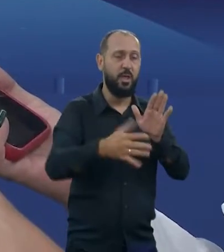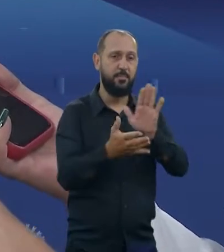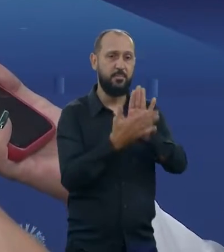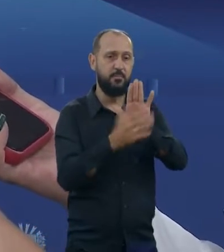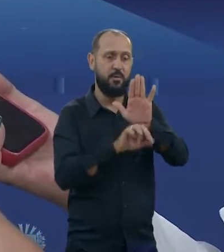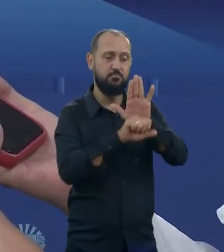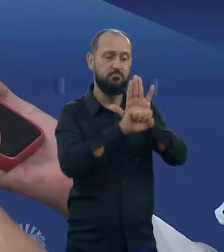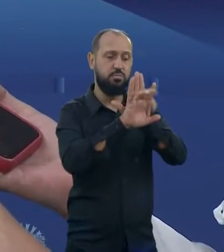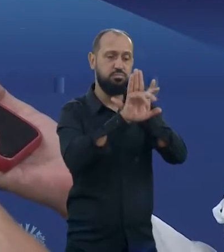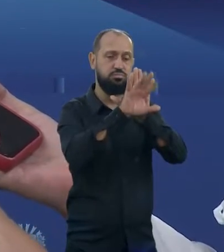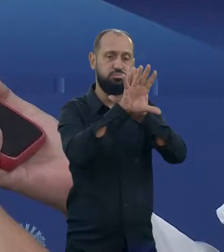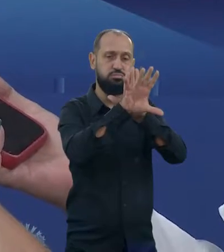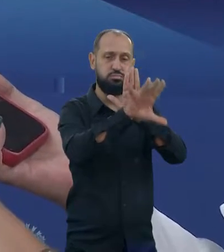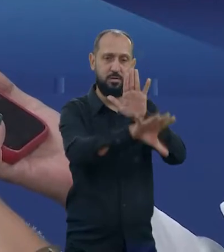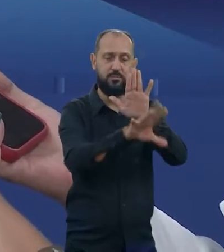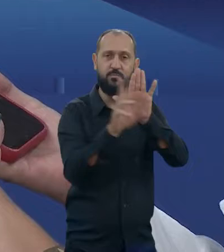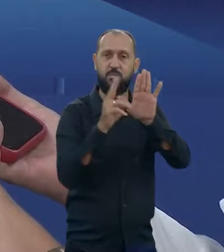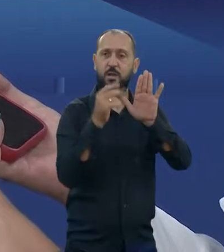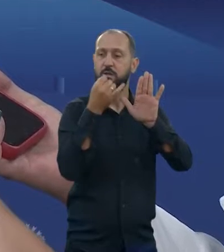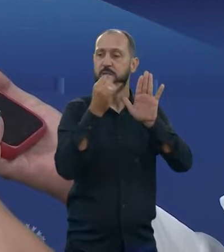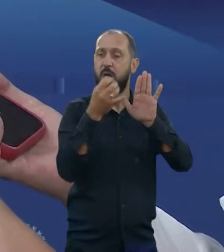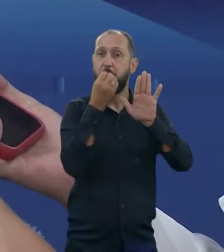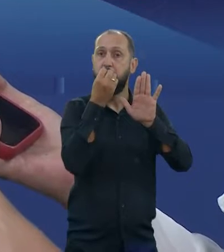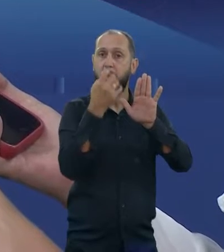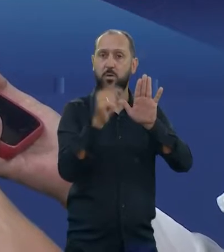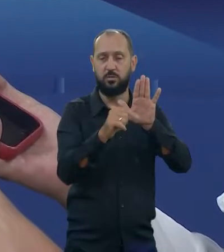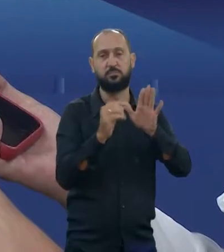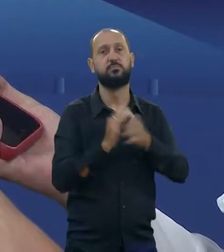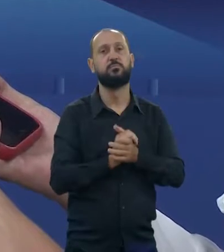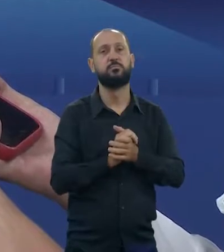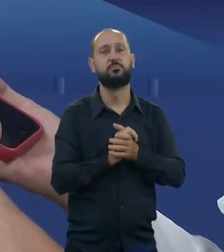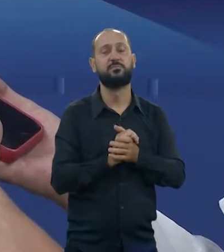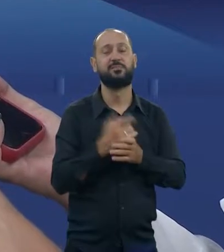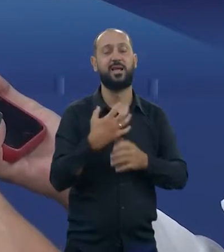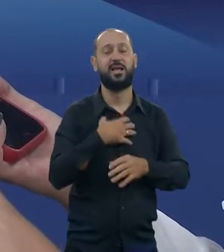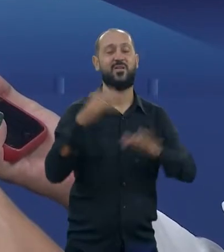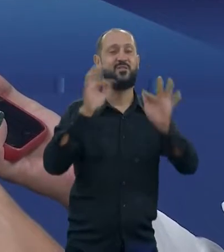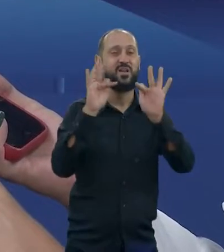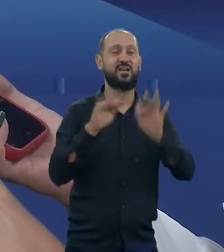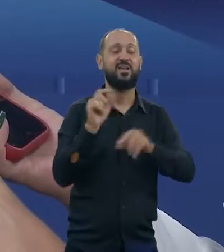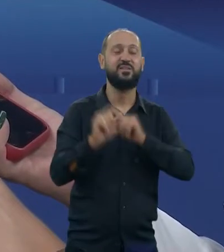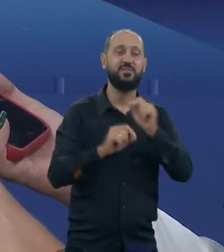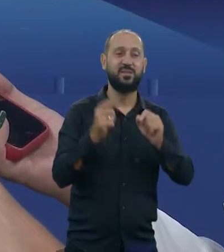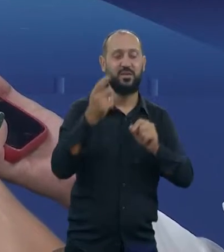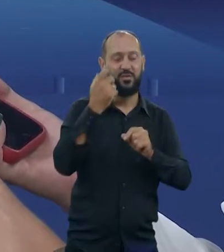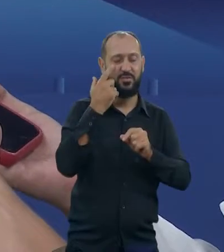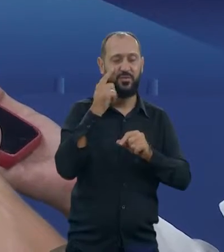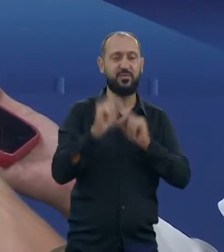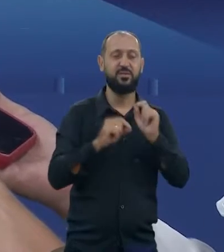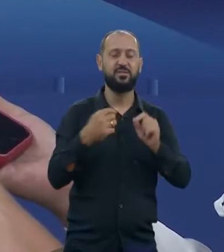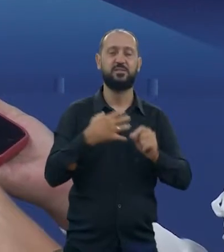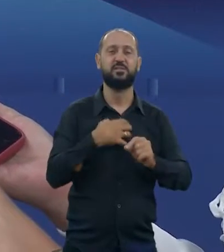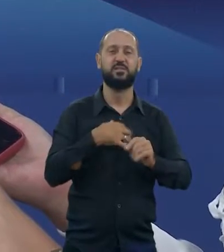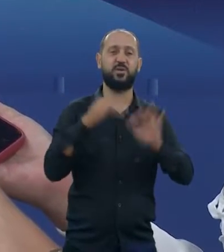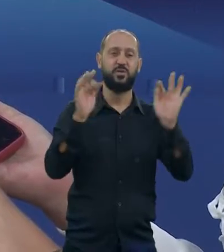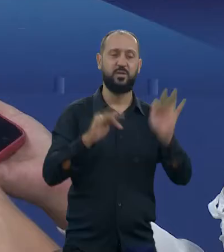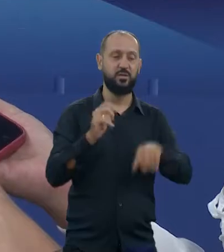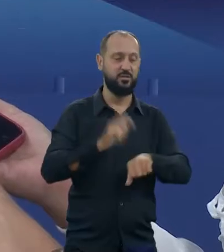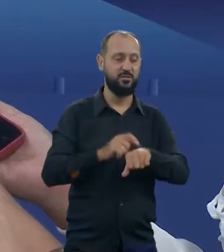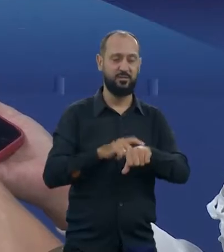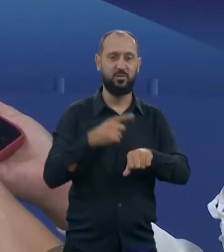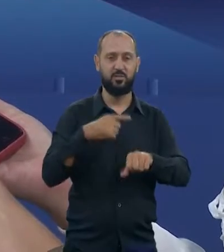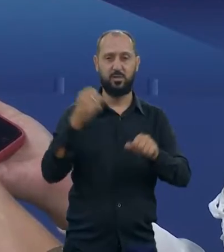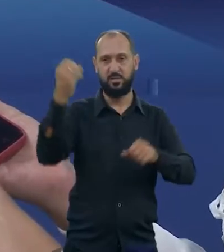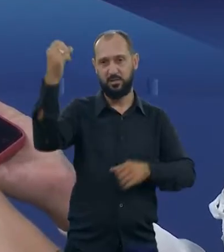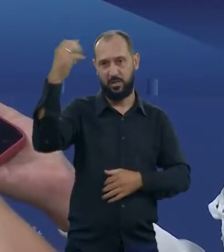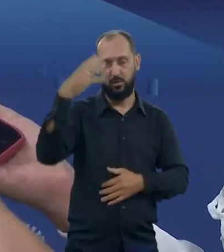pessoas com a imposição da mão, levando essa luz, essa energia positiva para as pessoas. E a maior felicidade nossa é também ver as pessoas felizes,